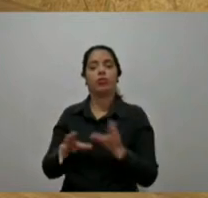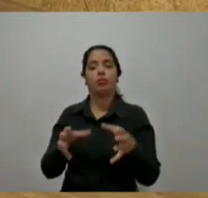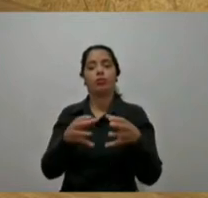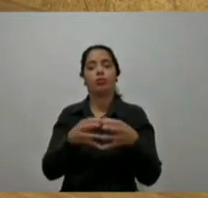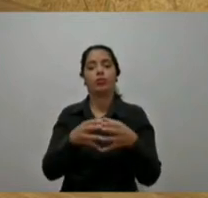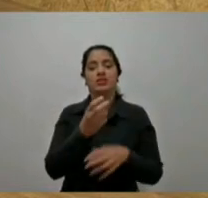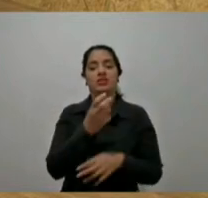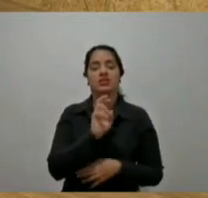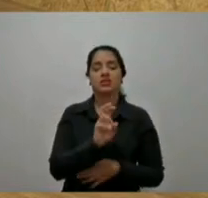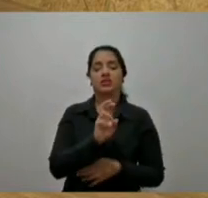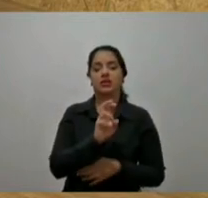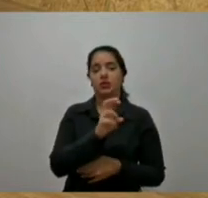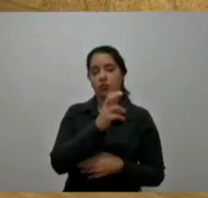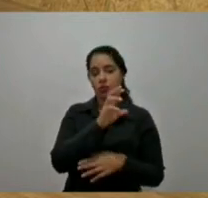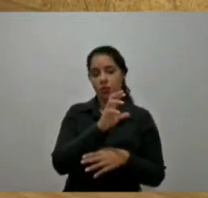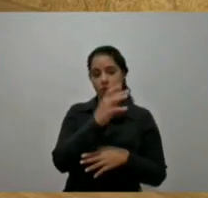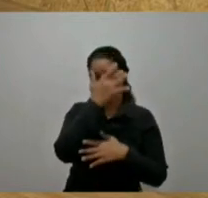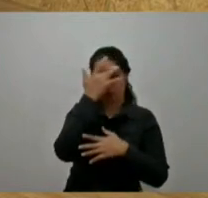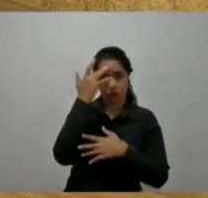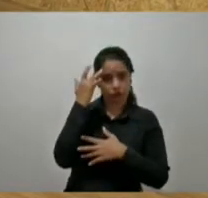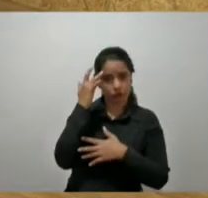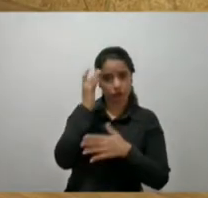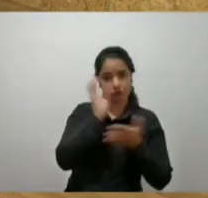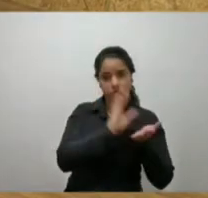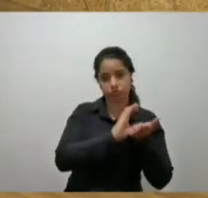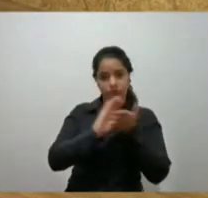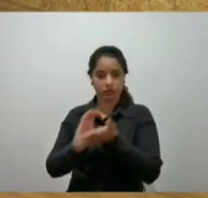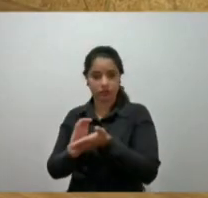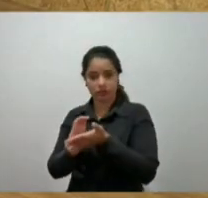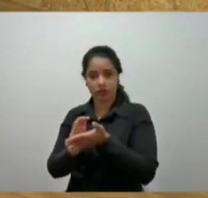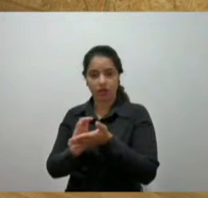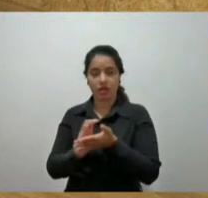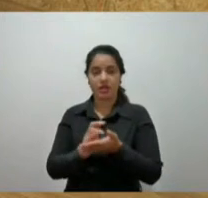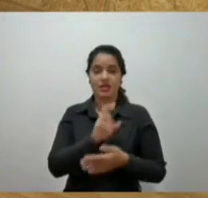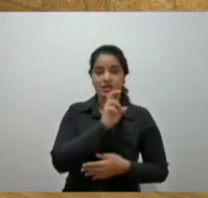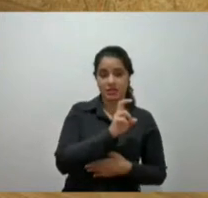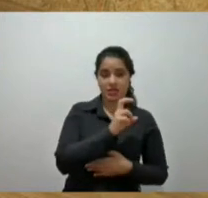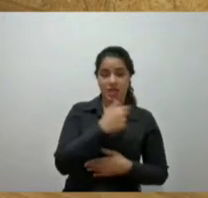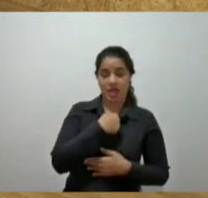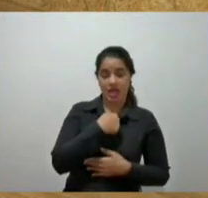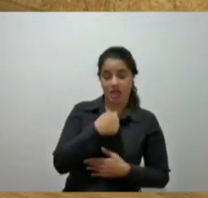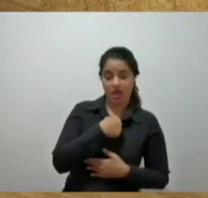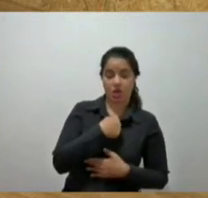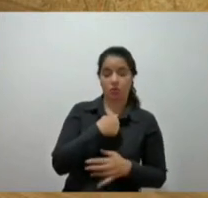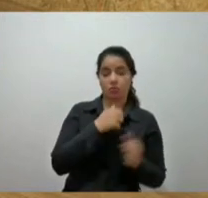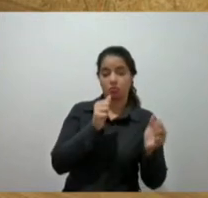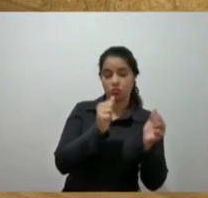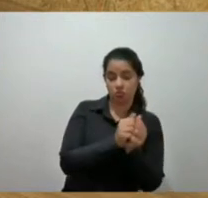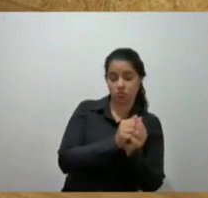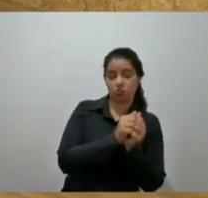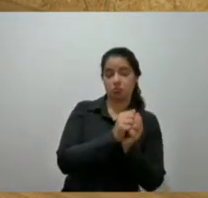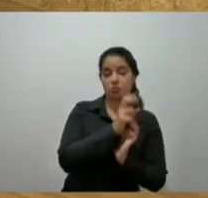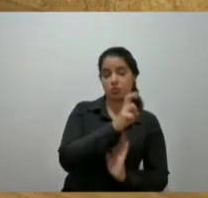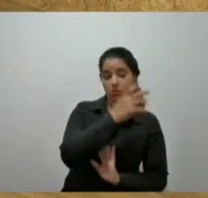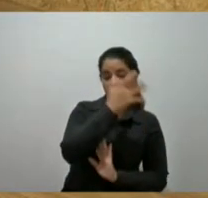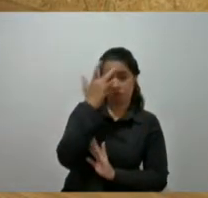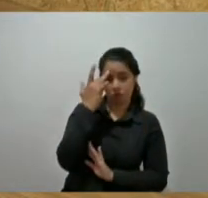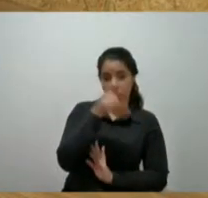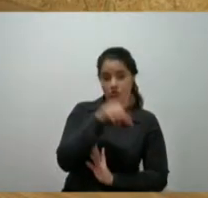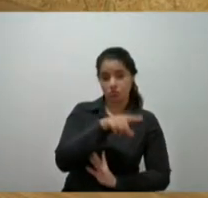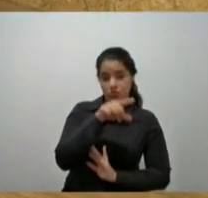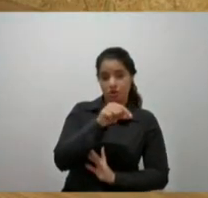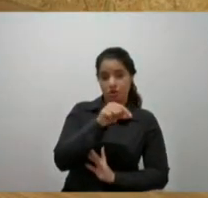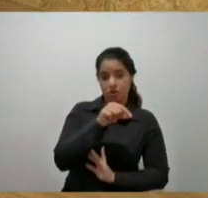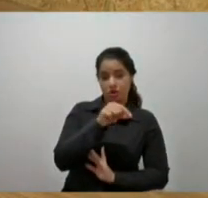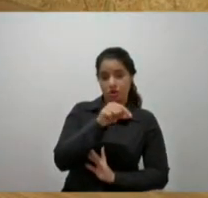decisão pior do que um time mais diverso, né? Eu mais uma pessoa com um background diferente e tal. Então, eu como investidor, eu